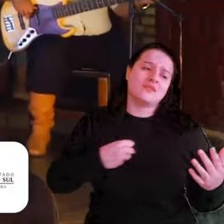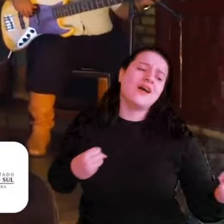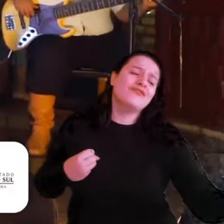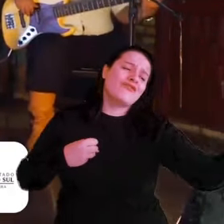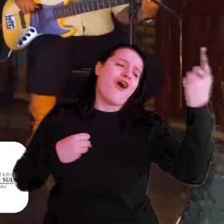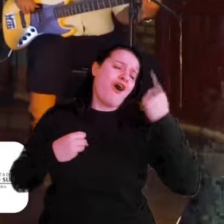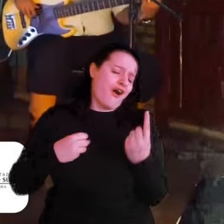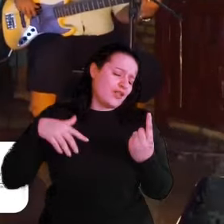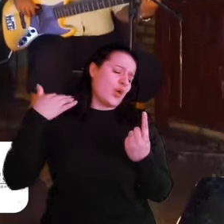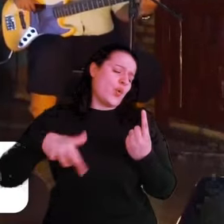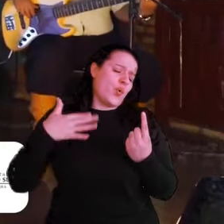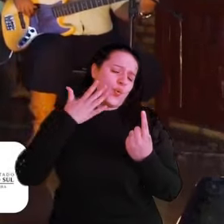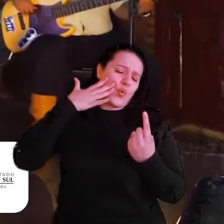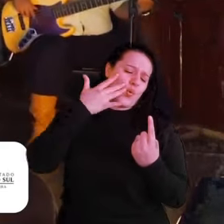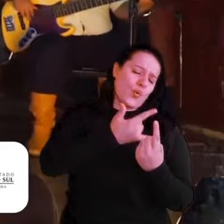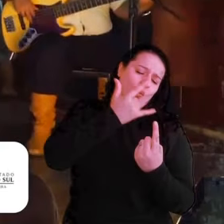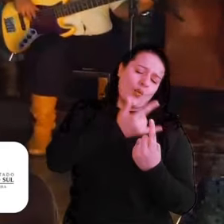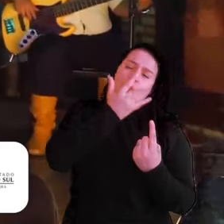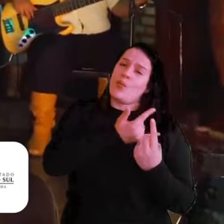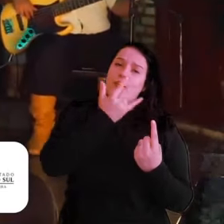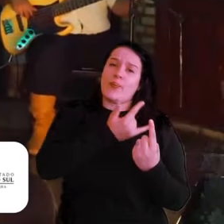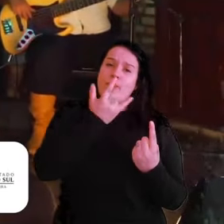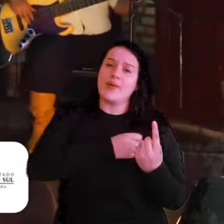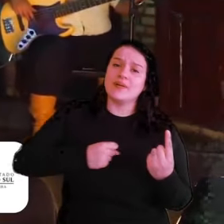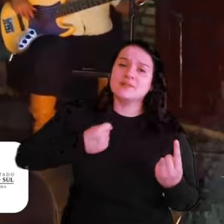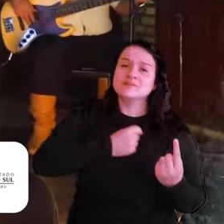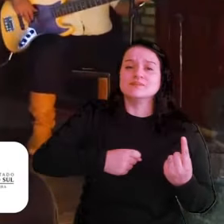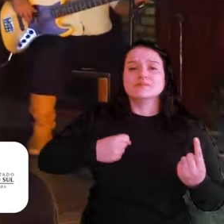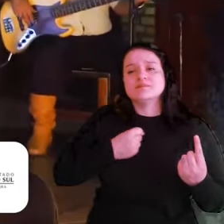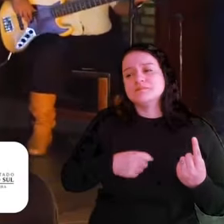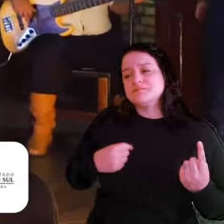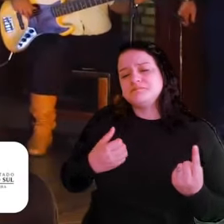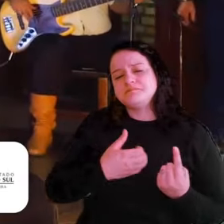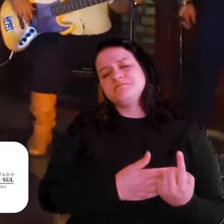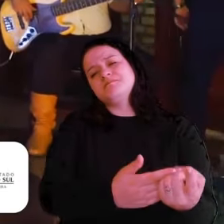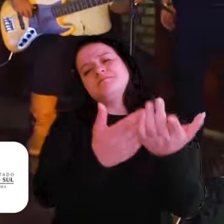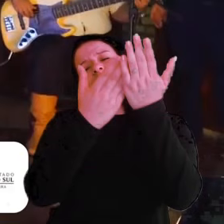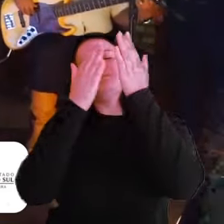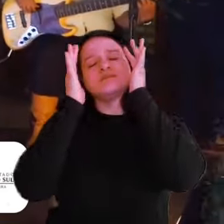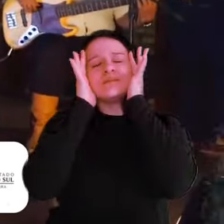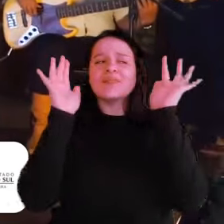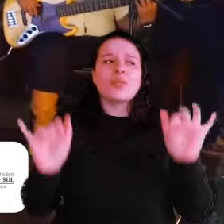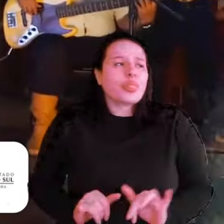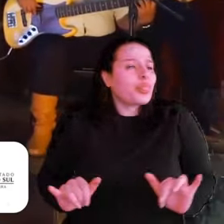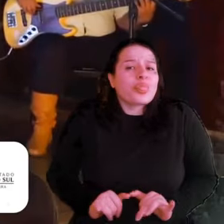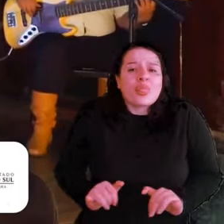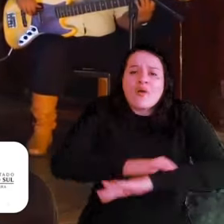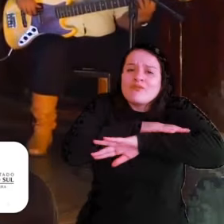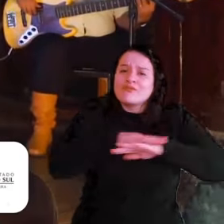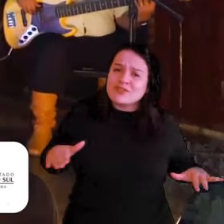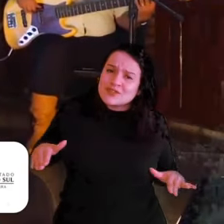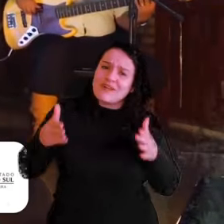saudade, me traga minha doce amada, o meu bem querer. Faz saudade, leva o meu coração pra parar